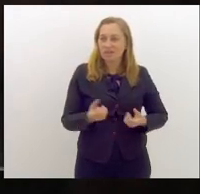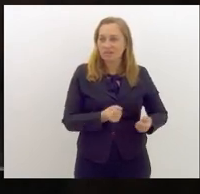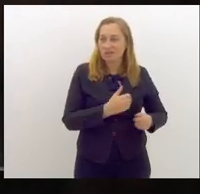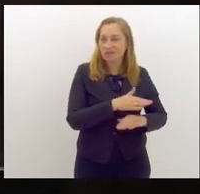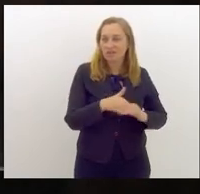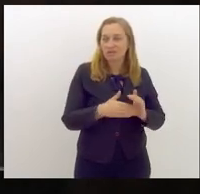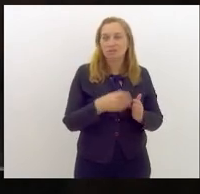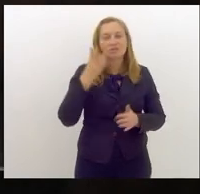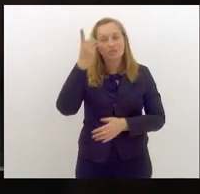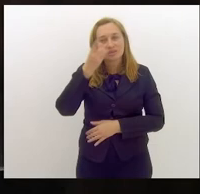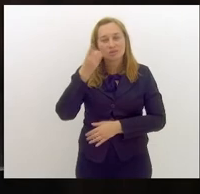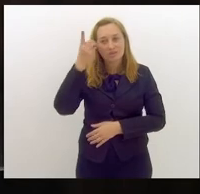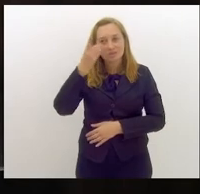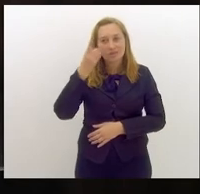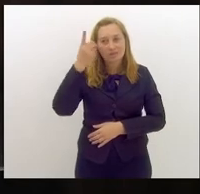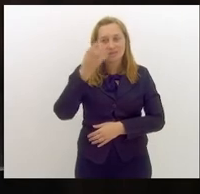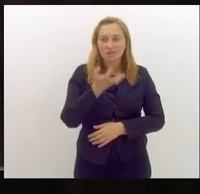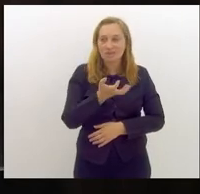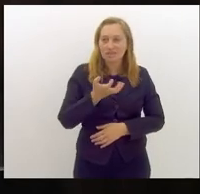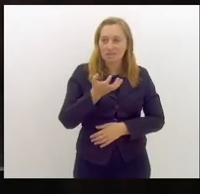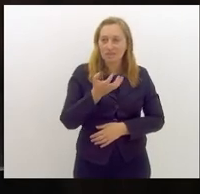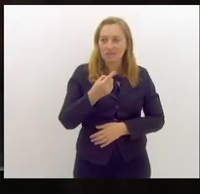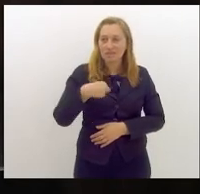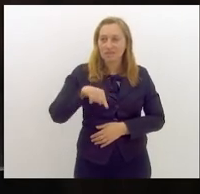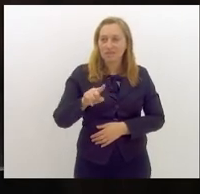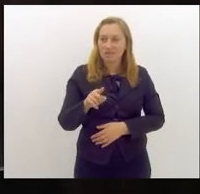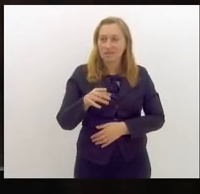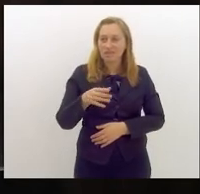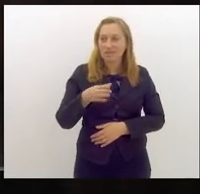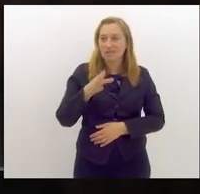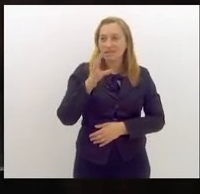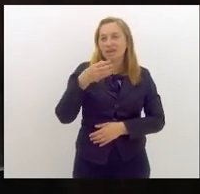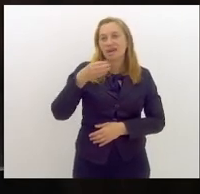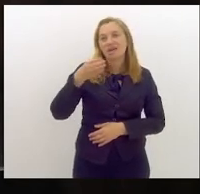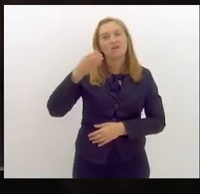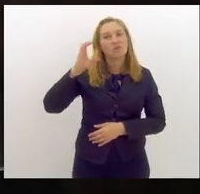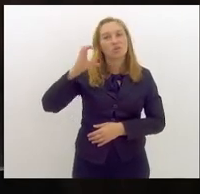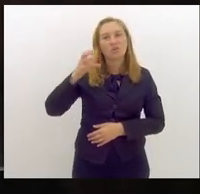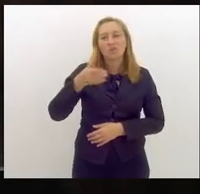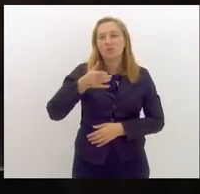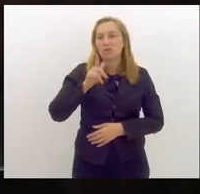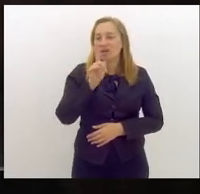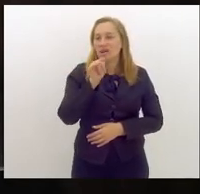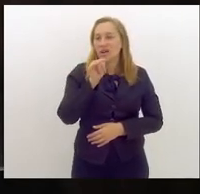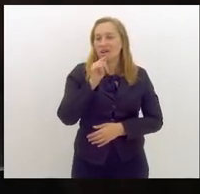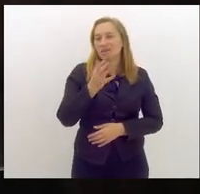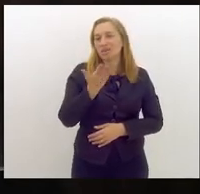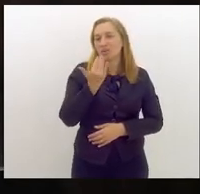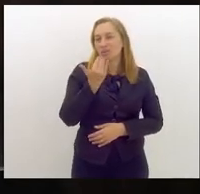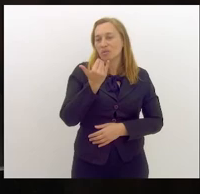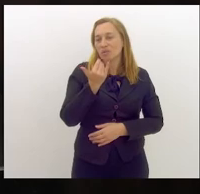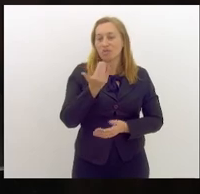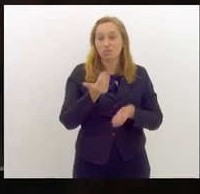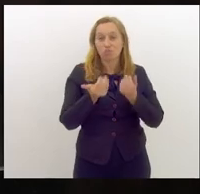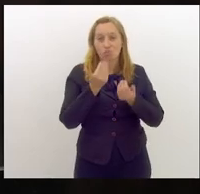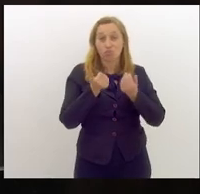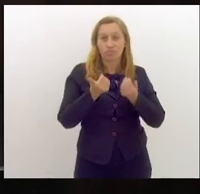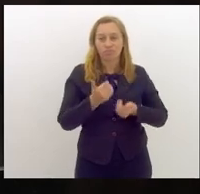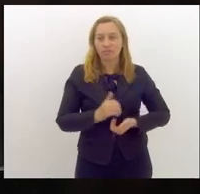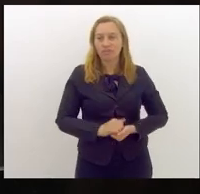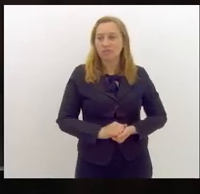todos os deputados que quisessem lá tomar água de coco e comer algum petisco